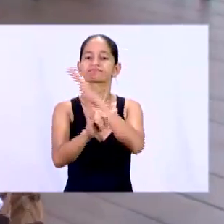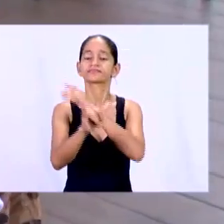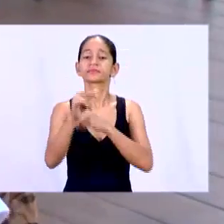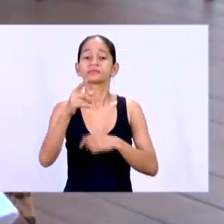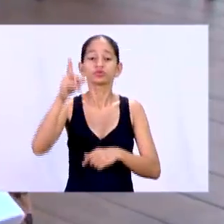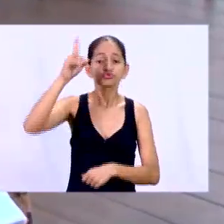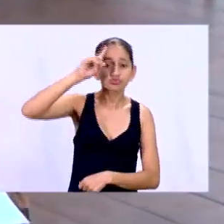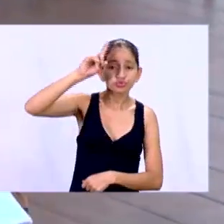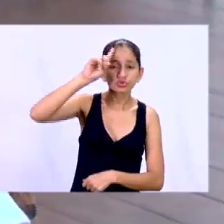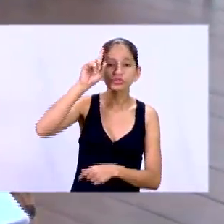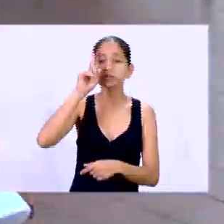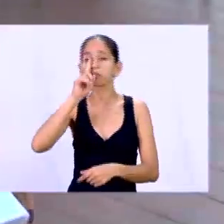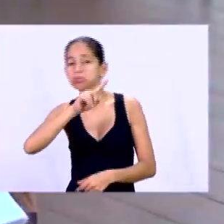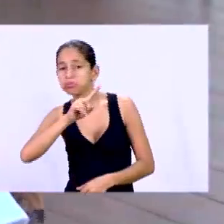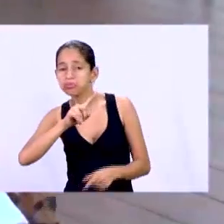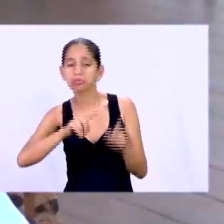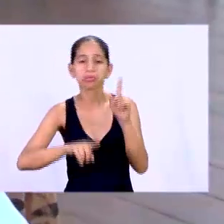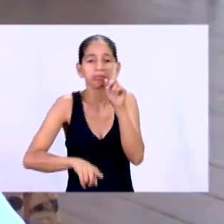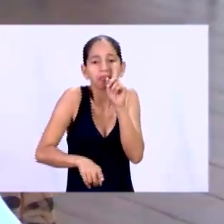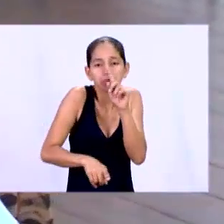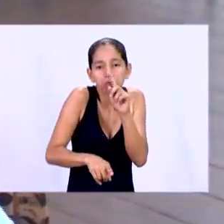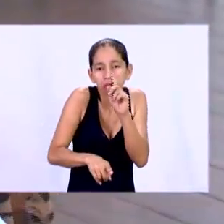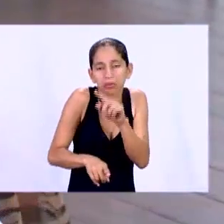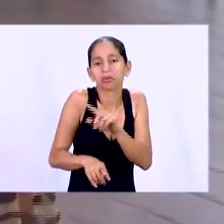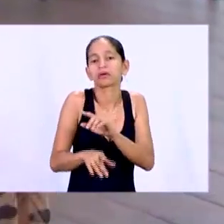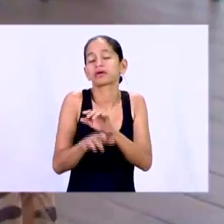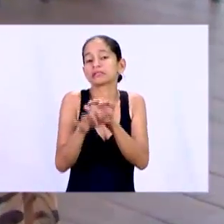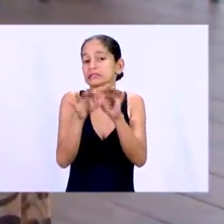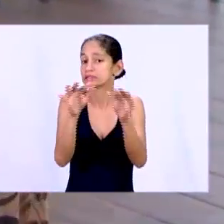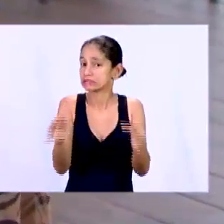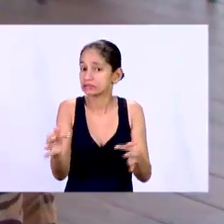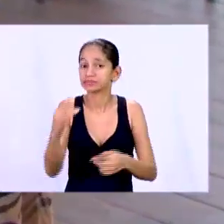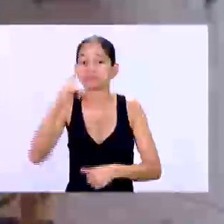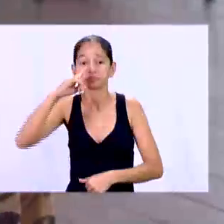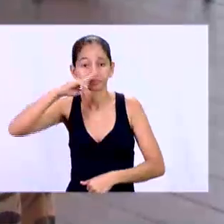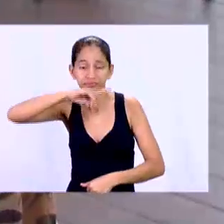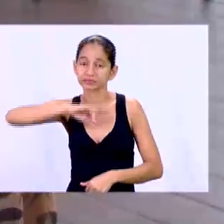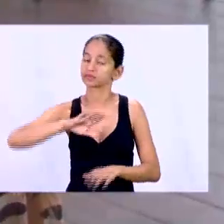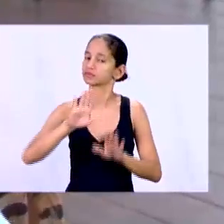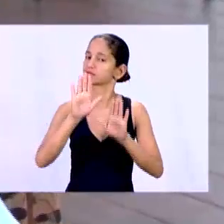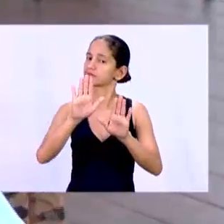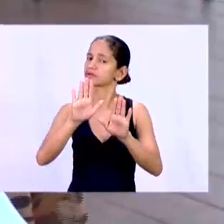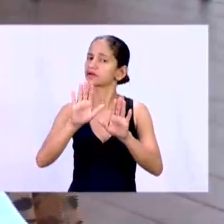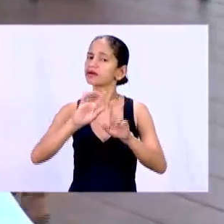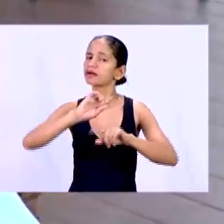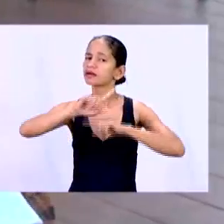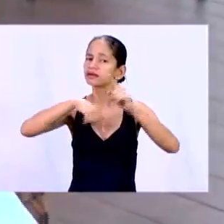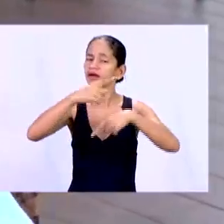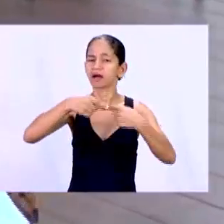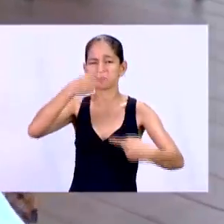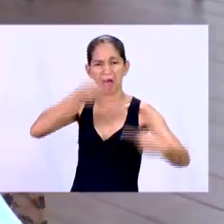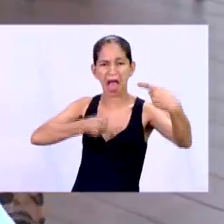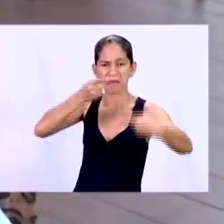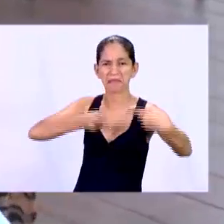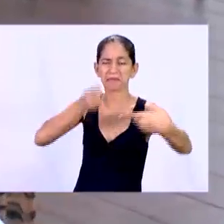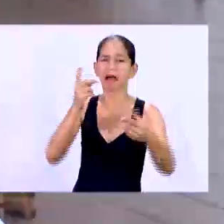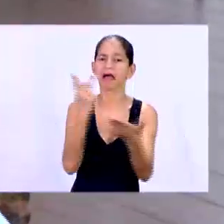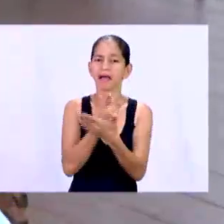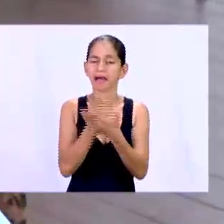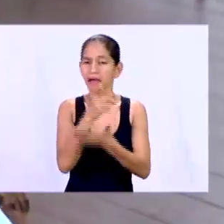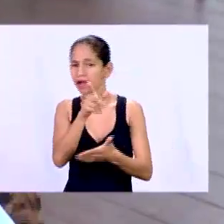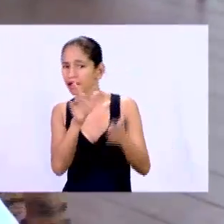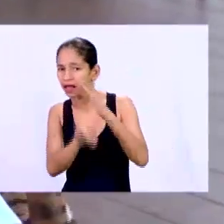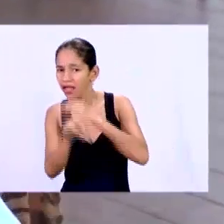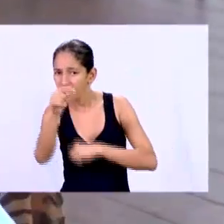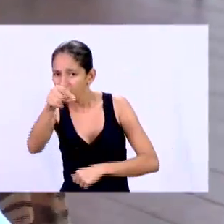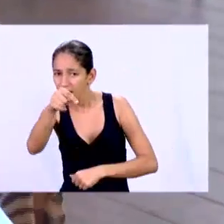acabam cometendo pequenos delitos, né, fazendo alguns atos corruptos e aí acabam criticando e julgando os políticos, que na